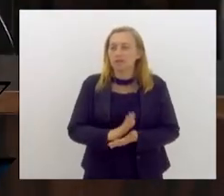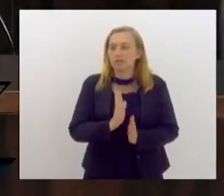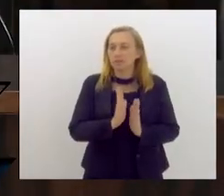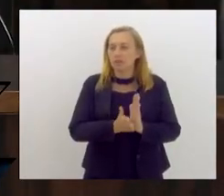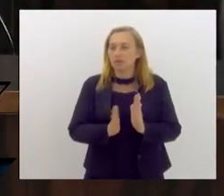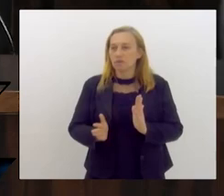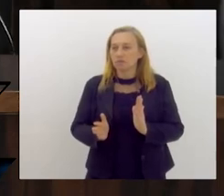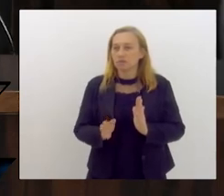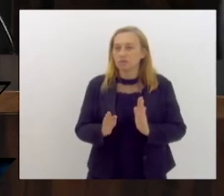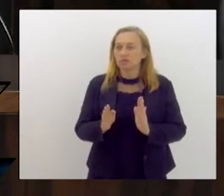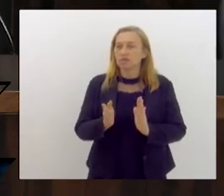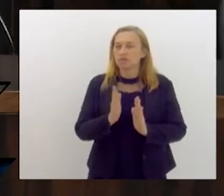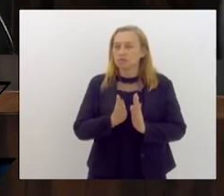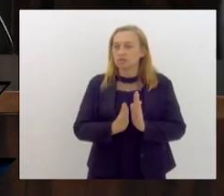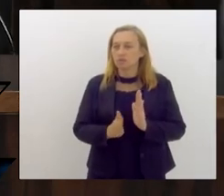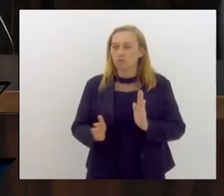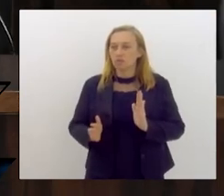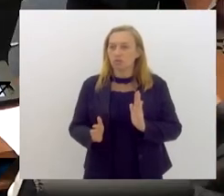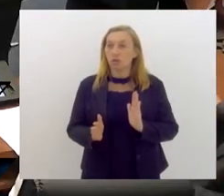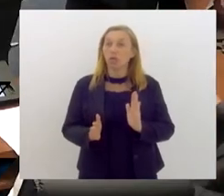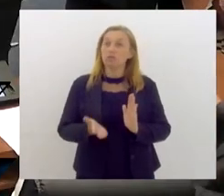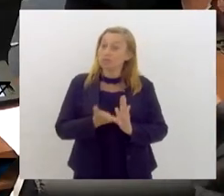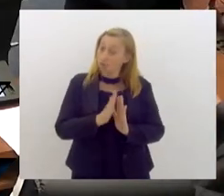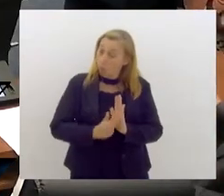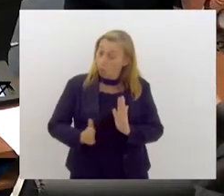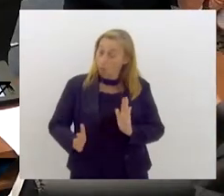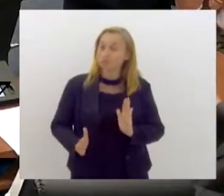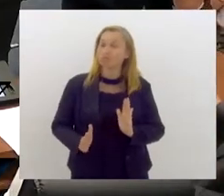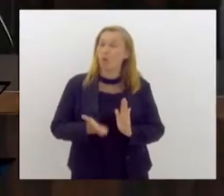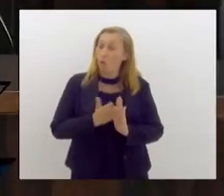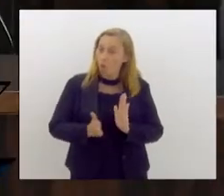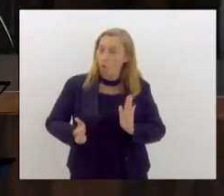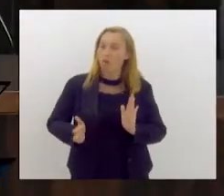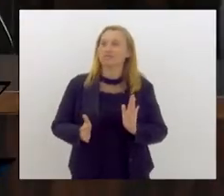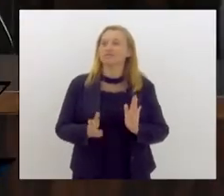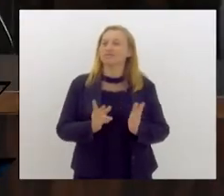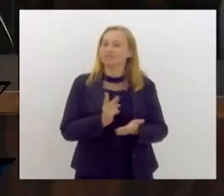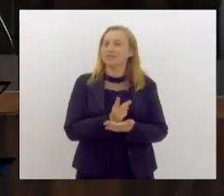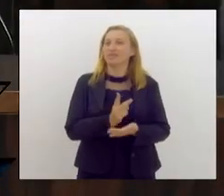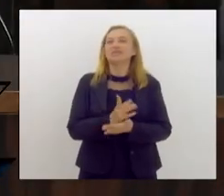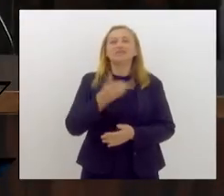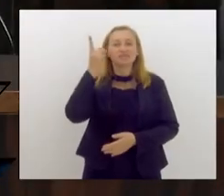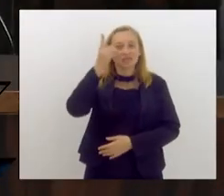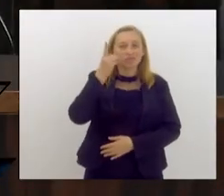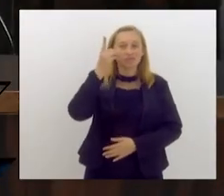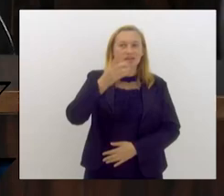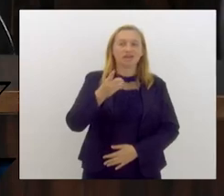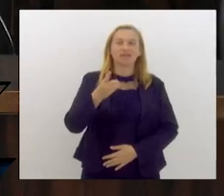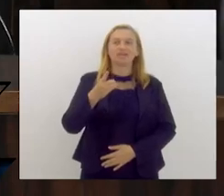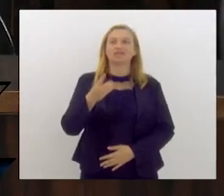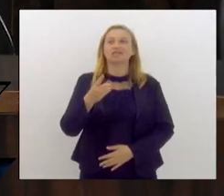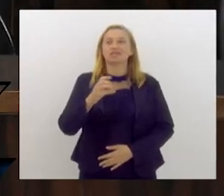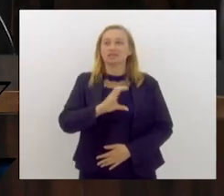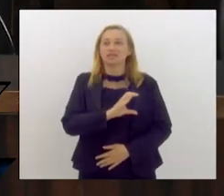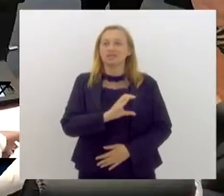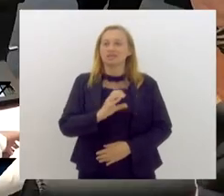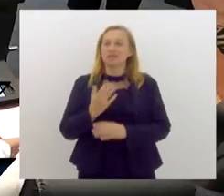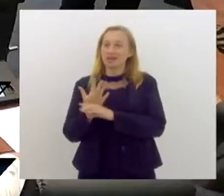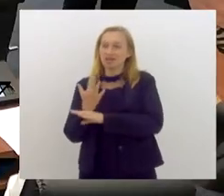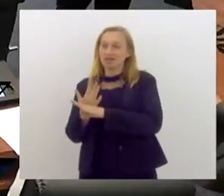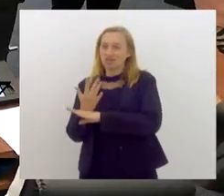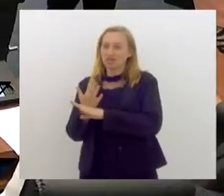nosso... Não, questão de ordem, presidente. Questão de ordem. Questão mesmo. Questão de ordem pelo nosso nobre deputado de Caxias, Rosenberg. Eu confesso ao senhor